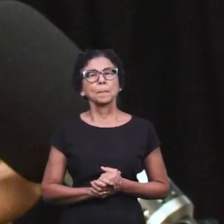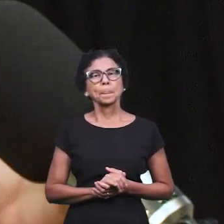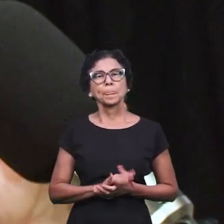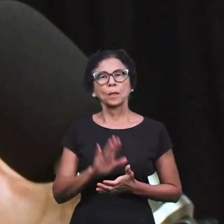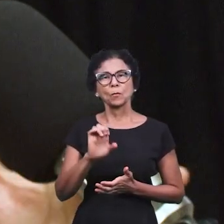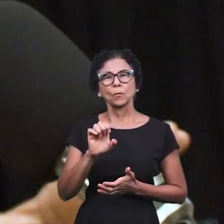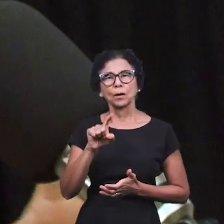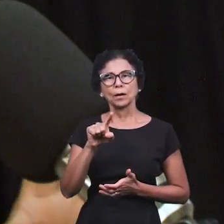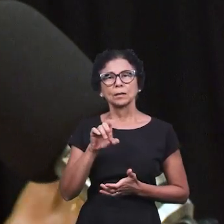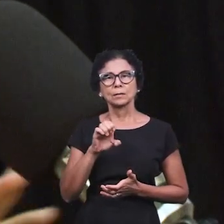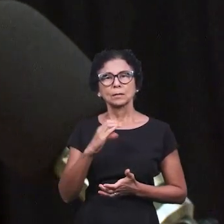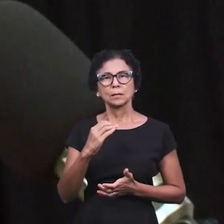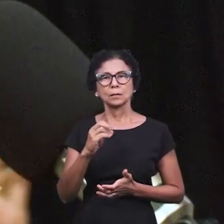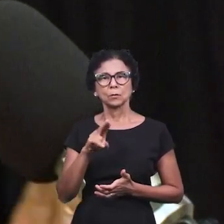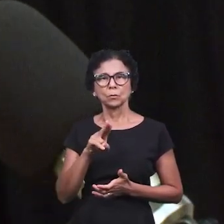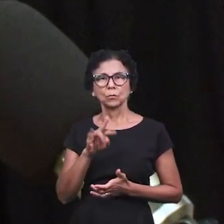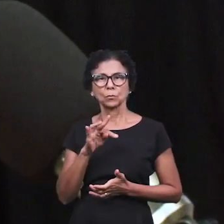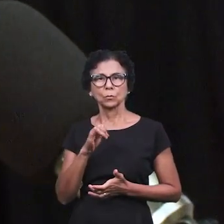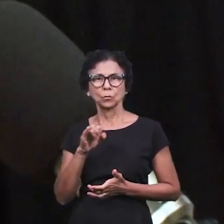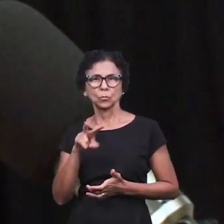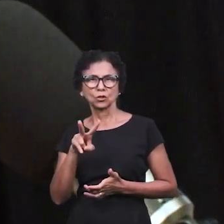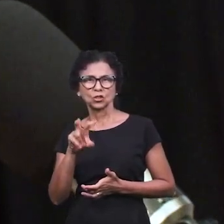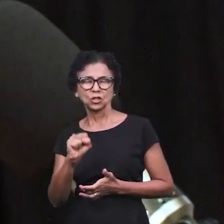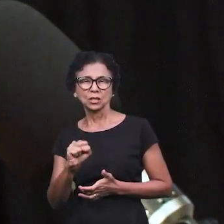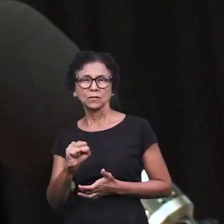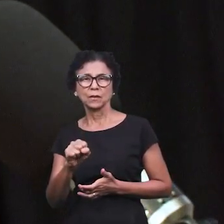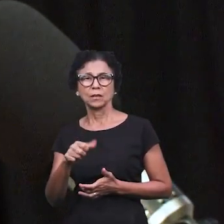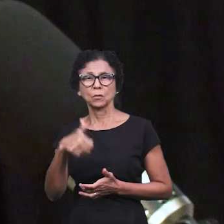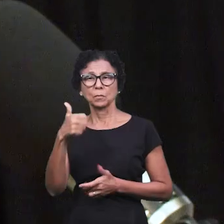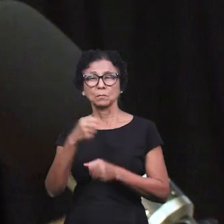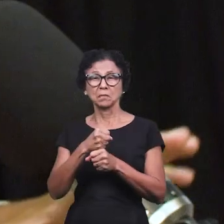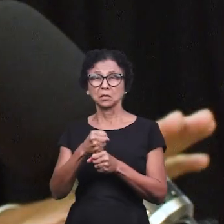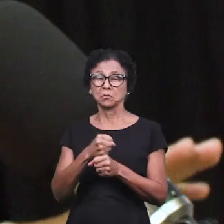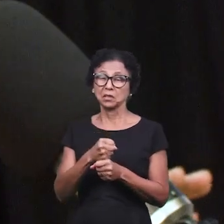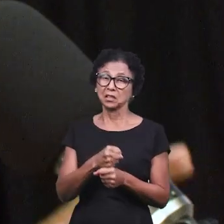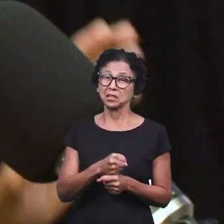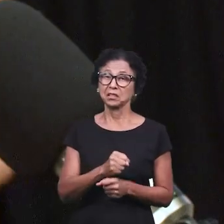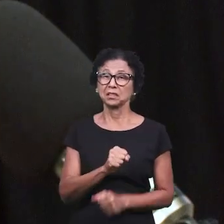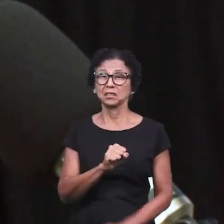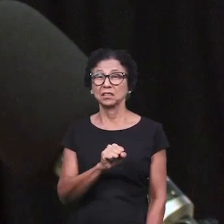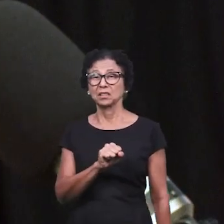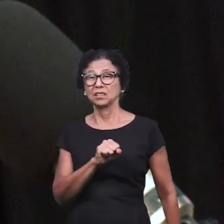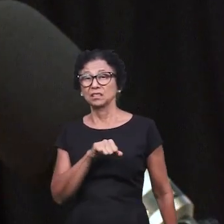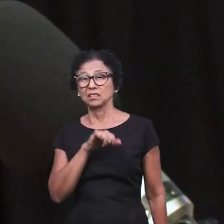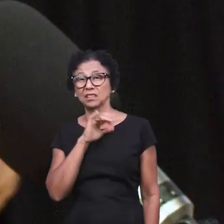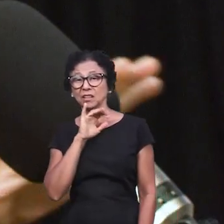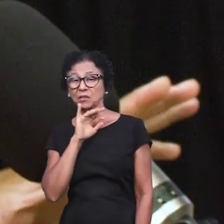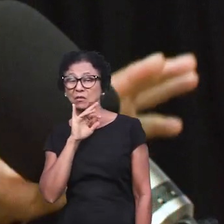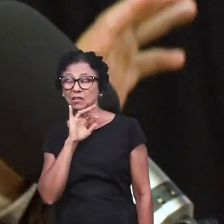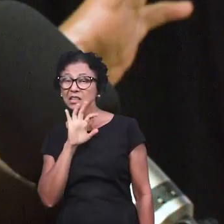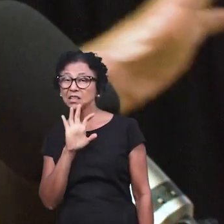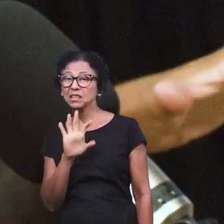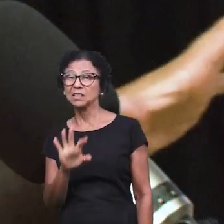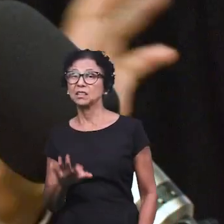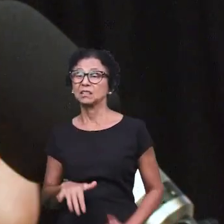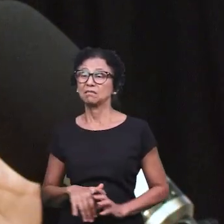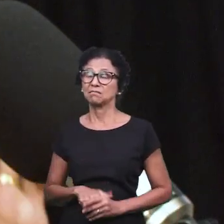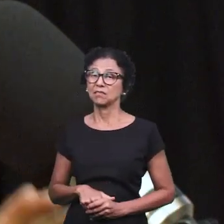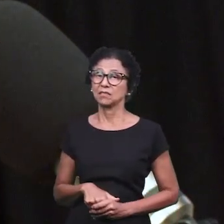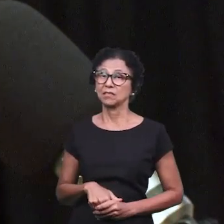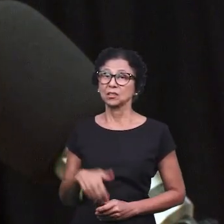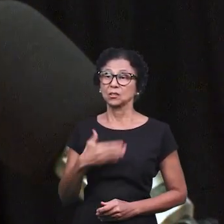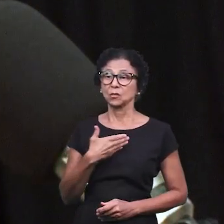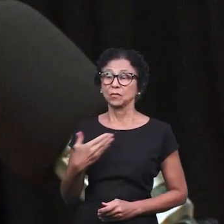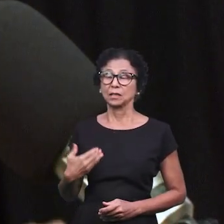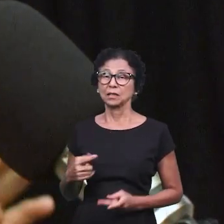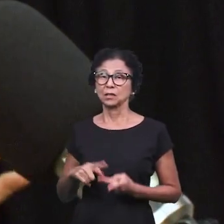executivo, costuma ter o primeiro ano não ser muito bom, né, de ofertas em concurso, porque o governador, o caso o